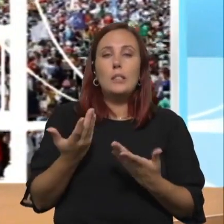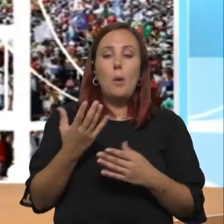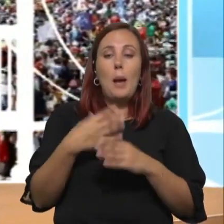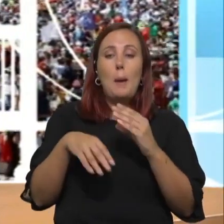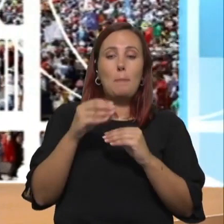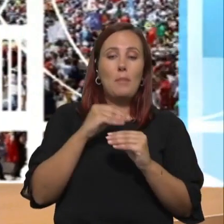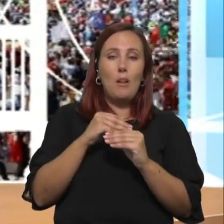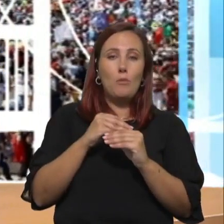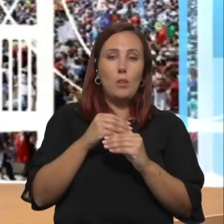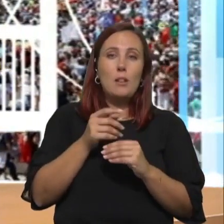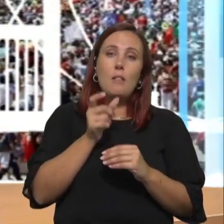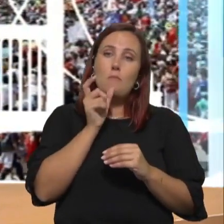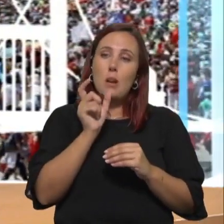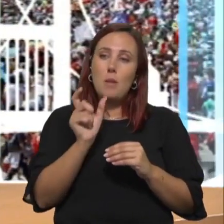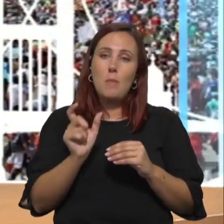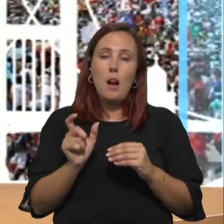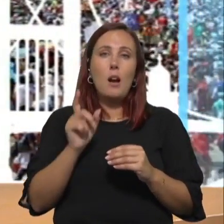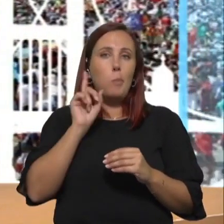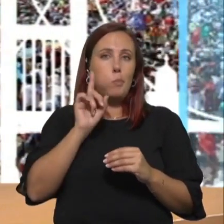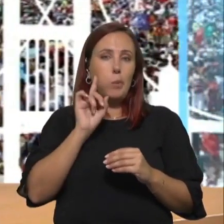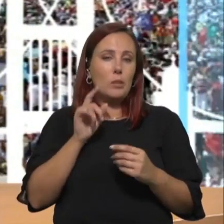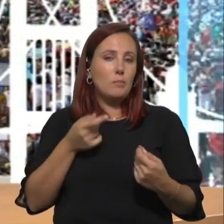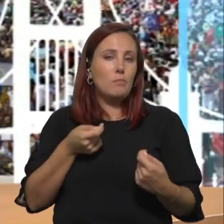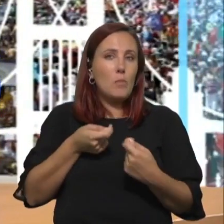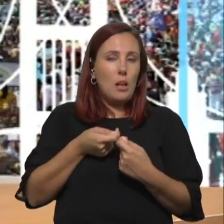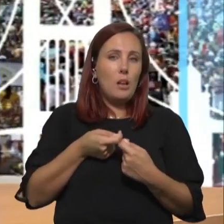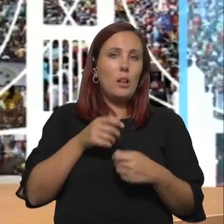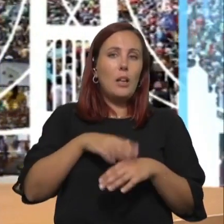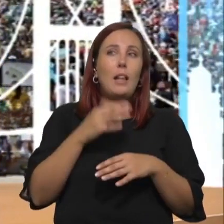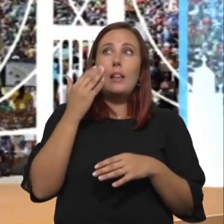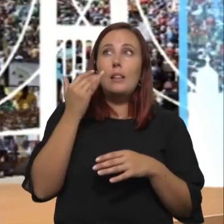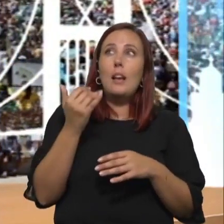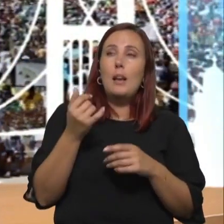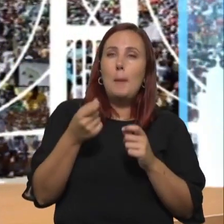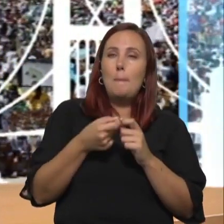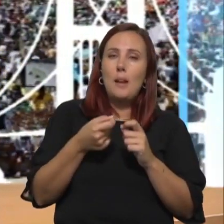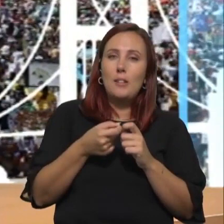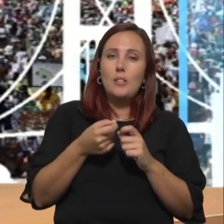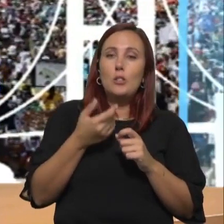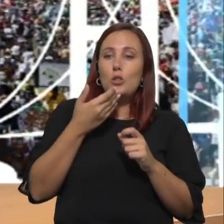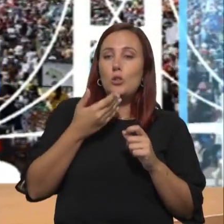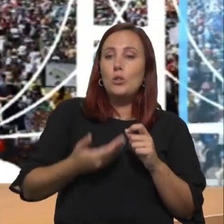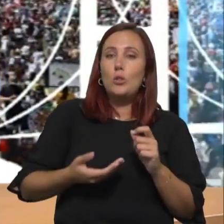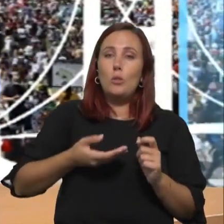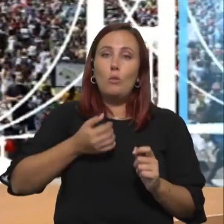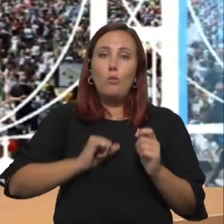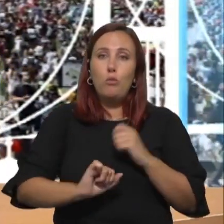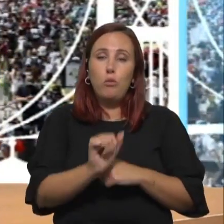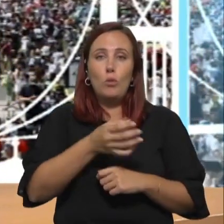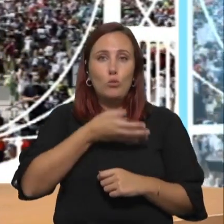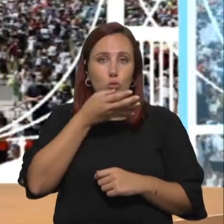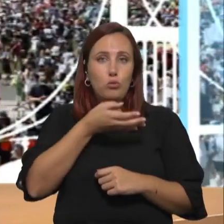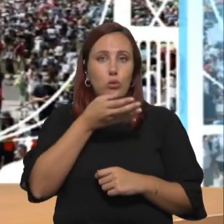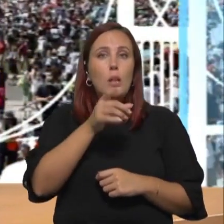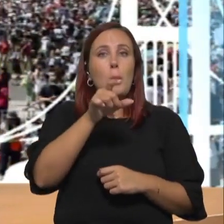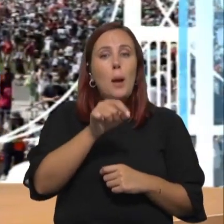fundamental para que possa, é sempre uma aproximação a dizer a sua própria experiência, mas, por outro lado, é